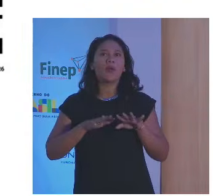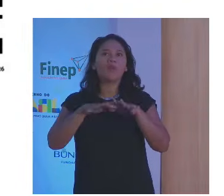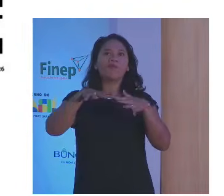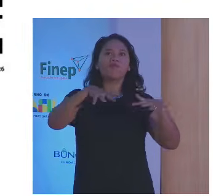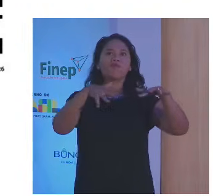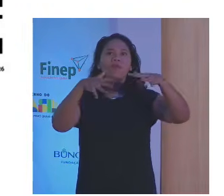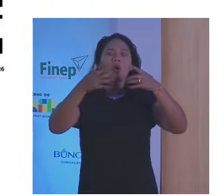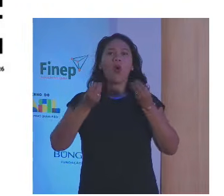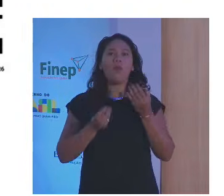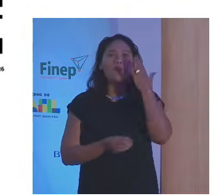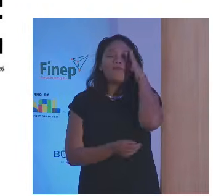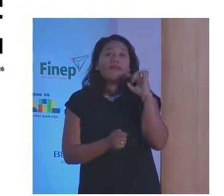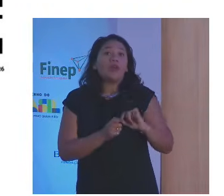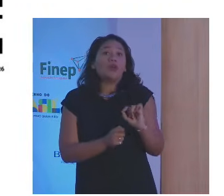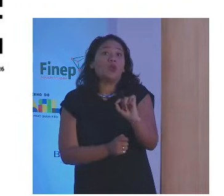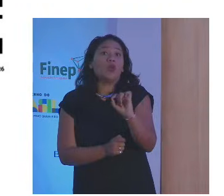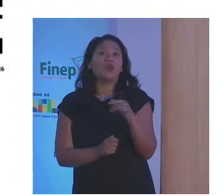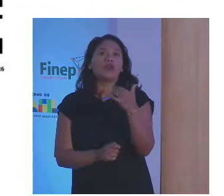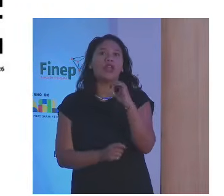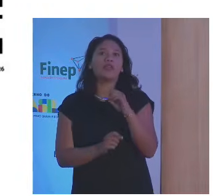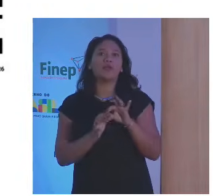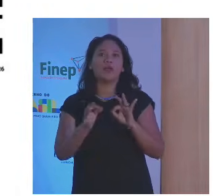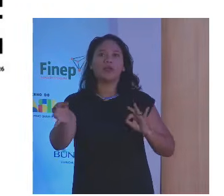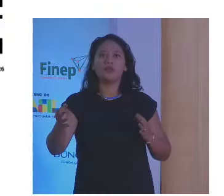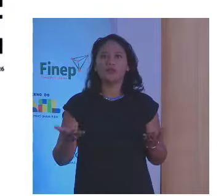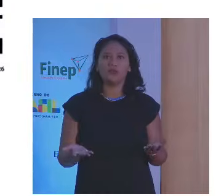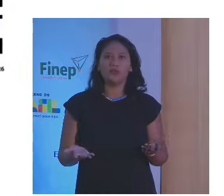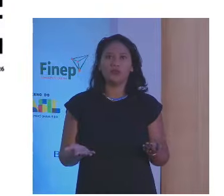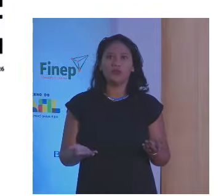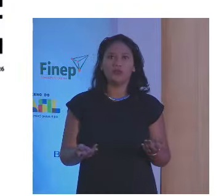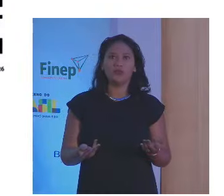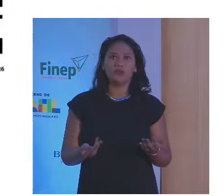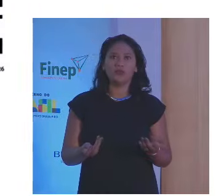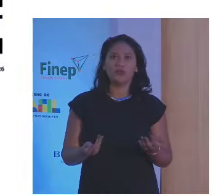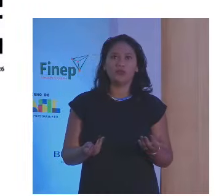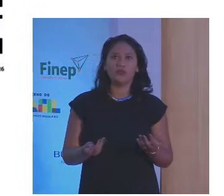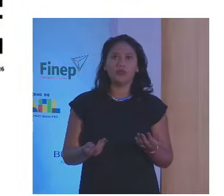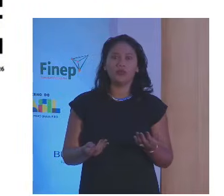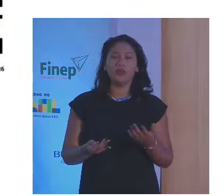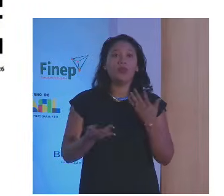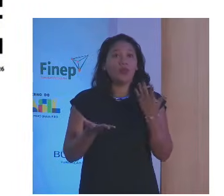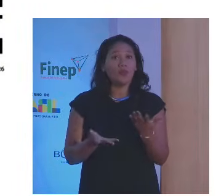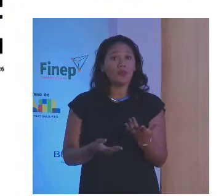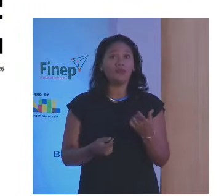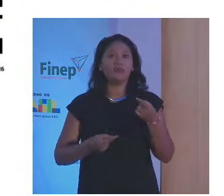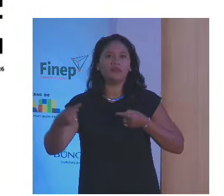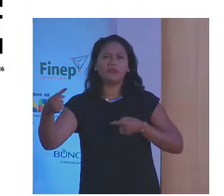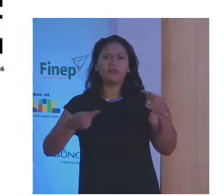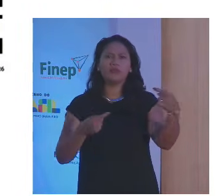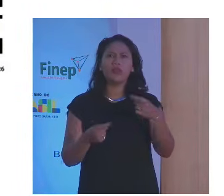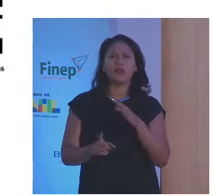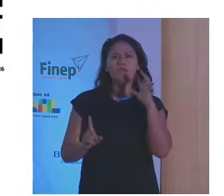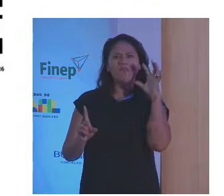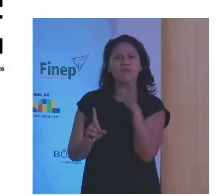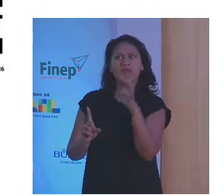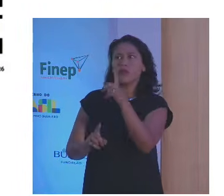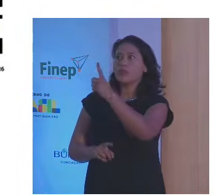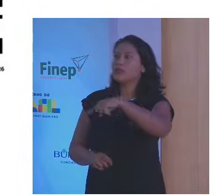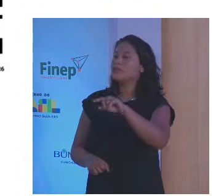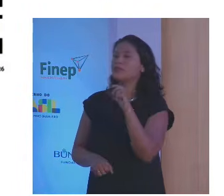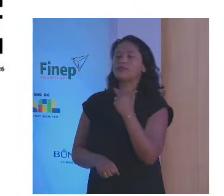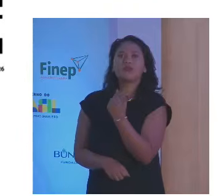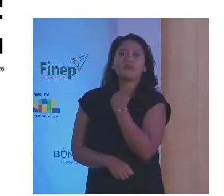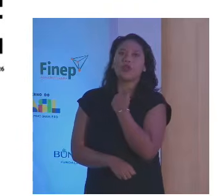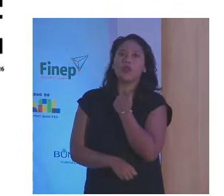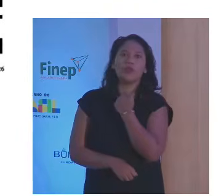nível do mar, o que eu faço com 10 metros de aumento do nível do mar. Então, a diplomacia está colocando uma pressão no cientista. Então, vocês não podem mais